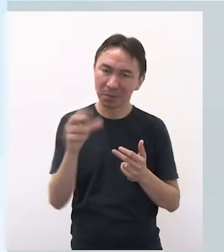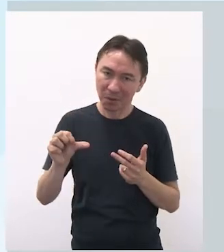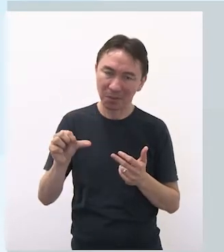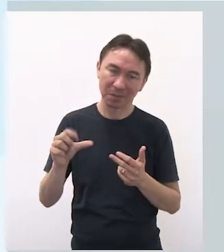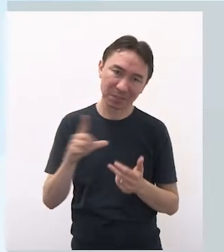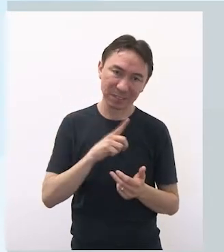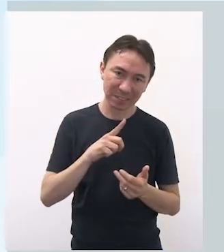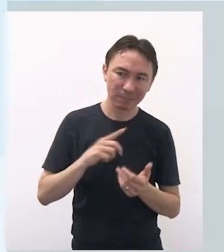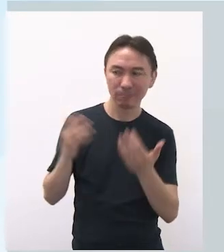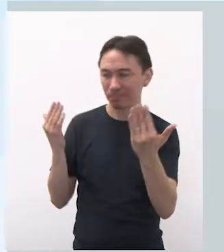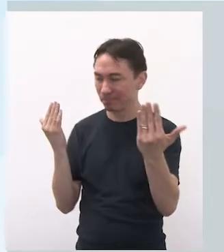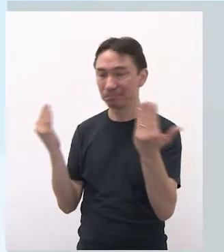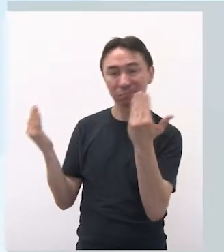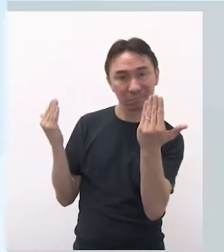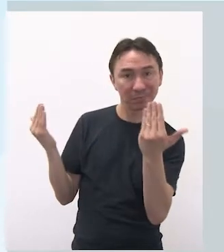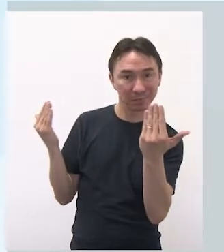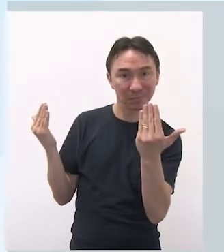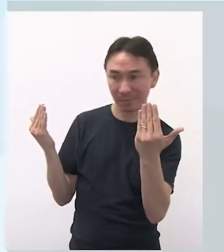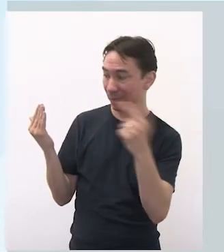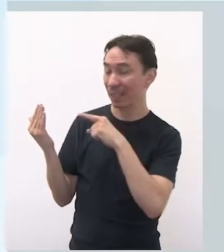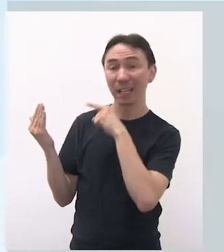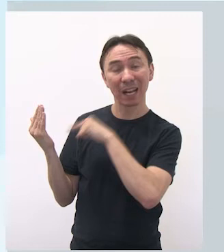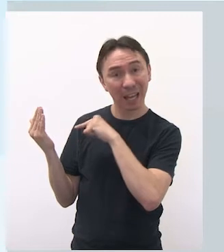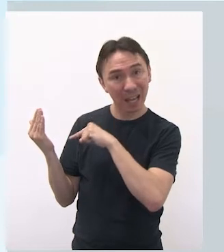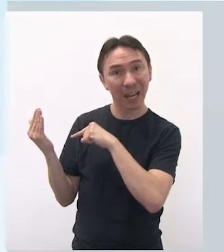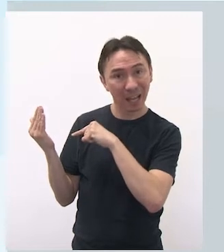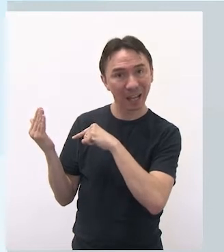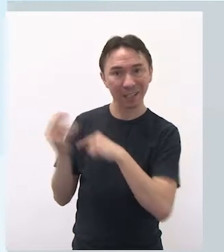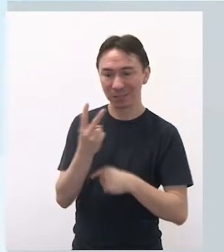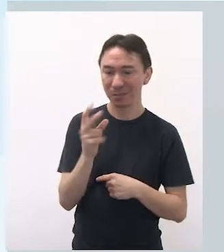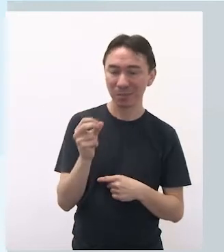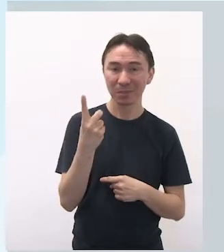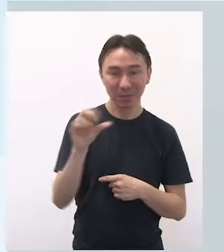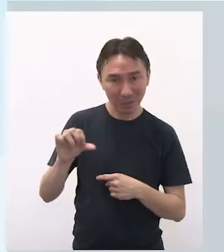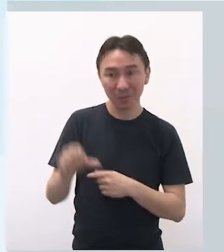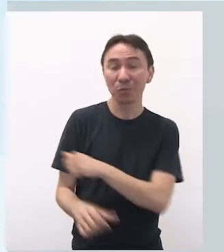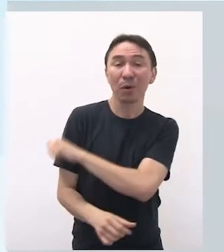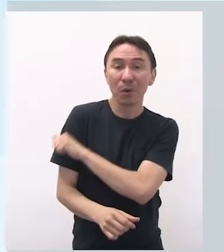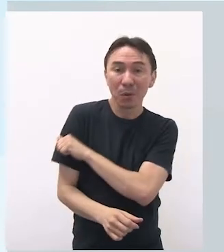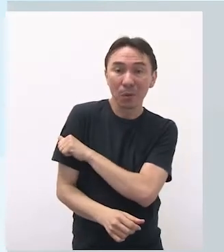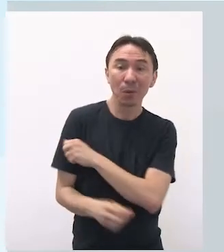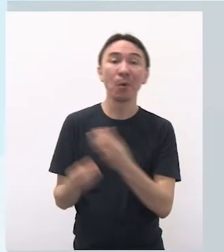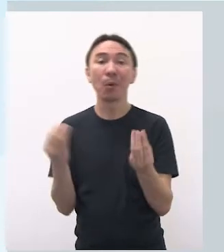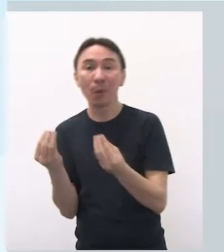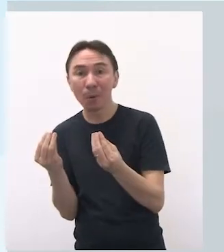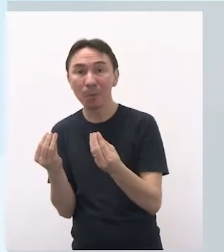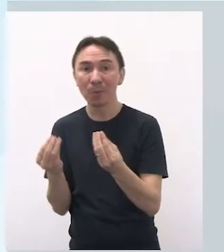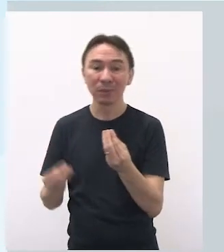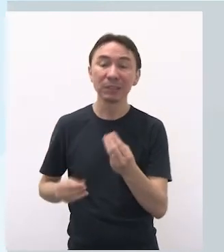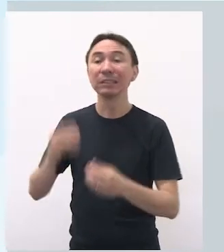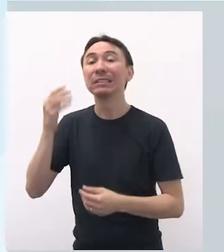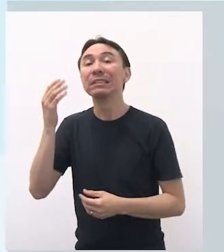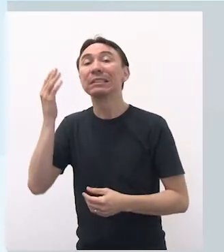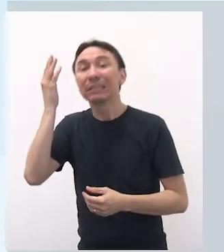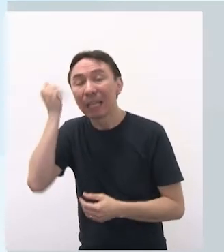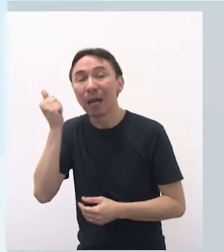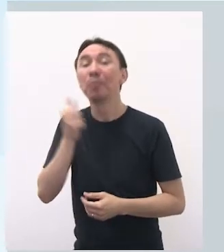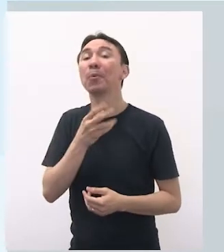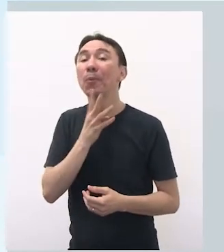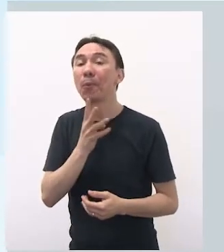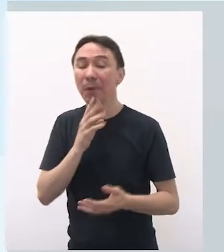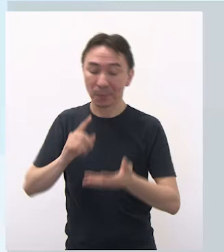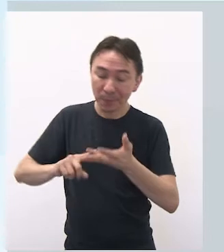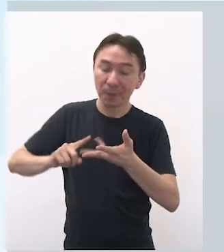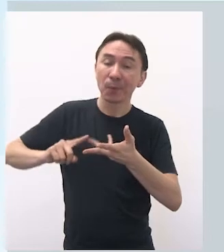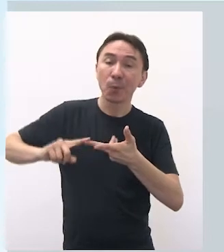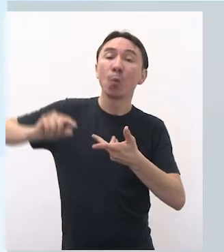nos trazem o resultado que o nosso aluno estava em 2019. Então, o que esse aluno sabia em 2019? Então, é